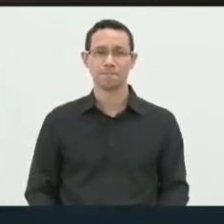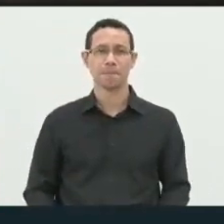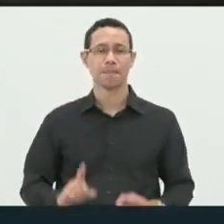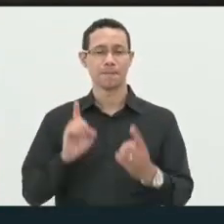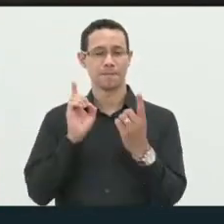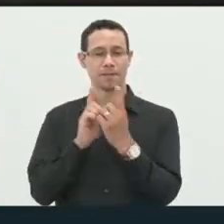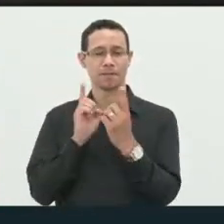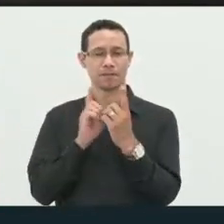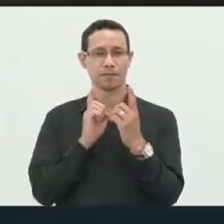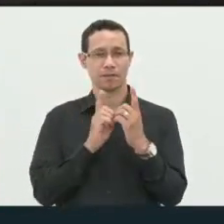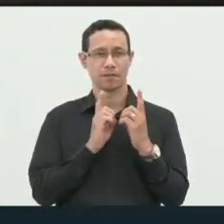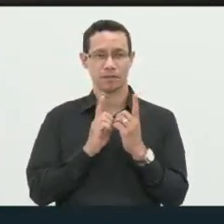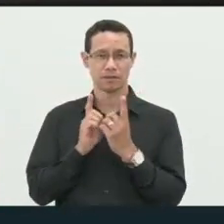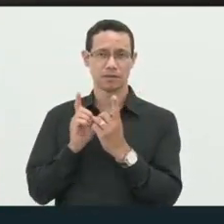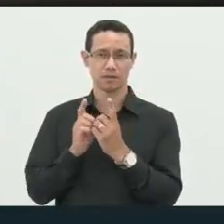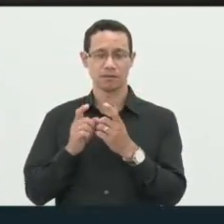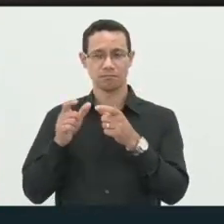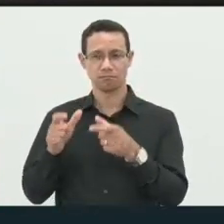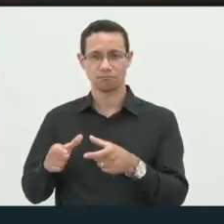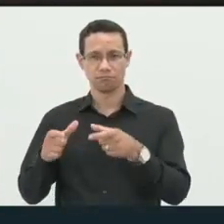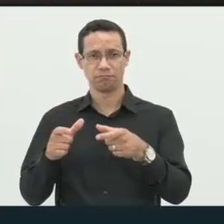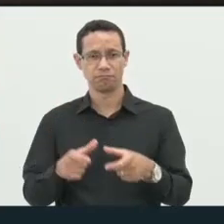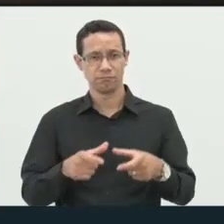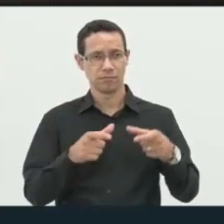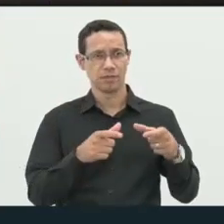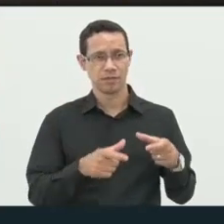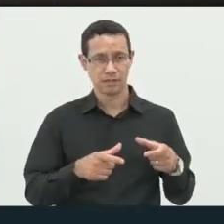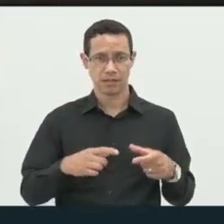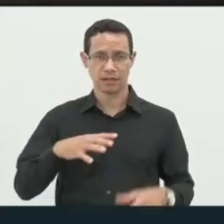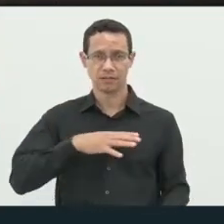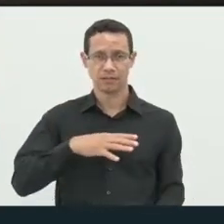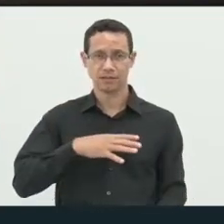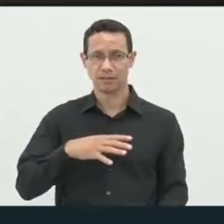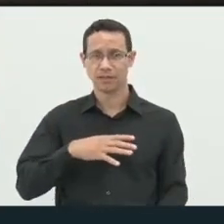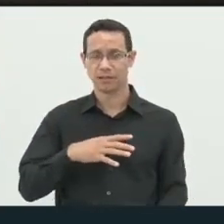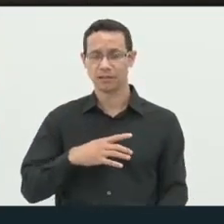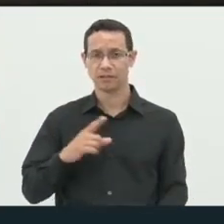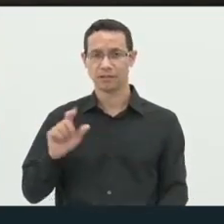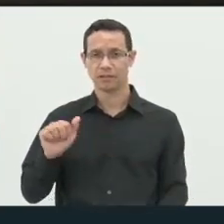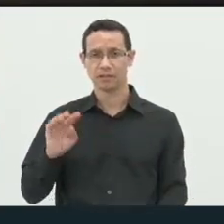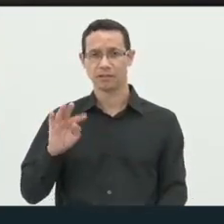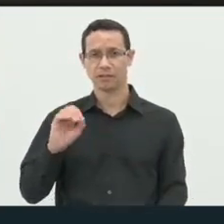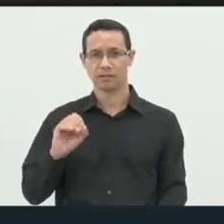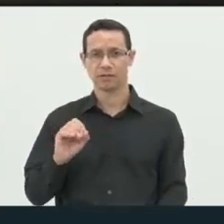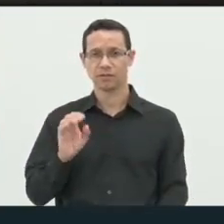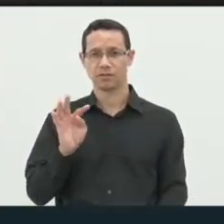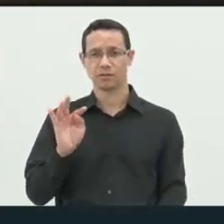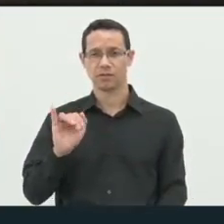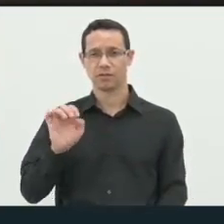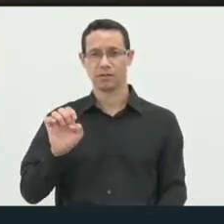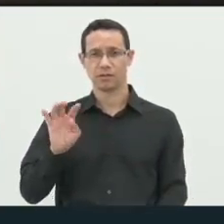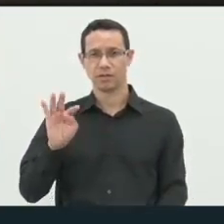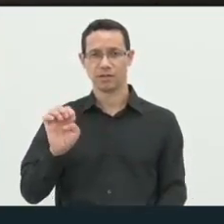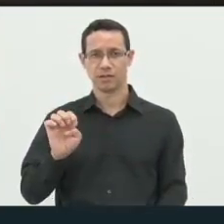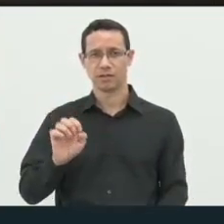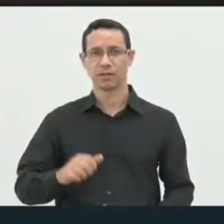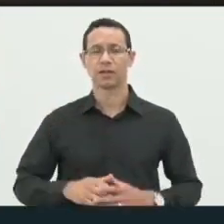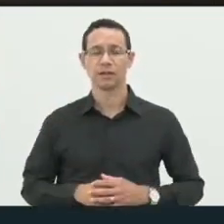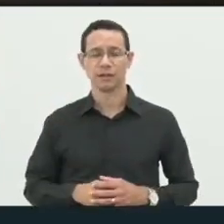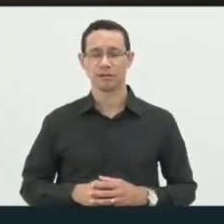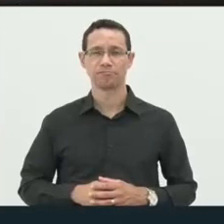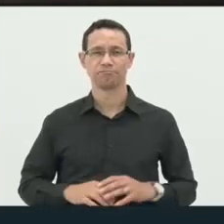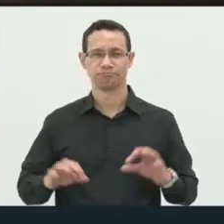todas as cidades do Alto Tietê essa casa é de excelência Porque